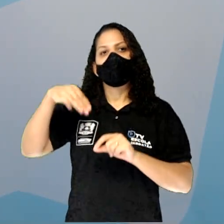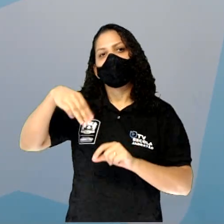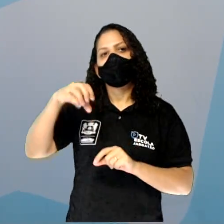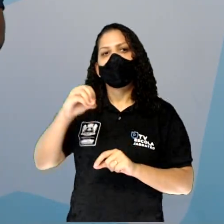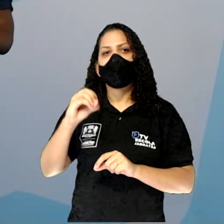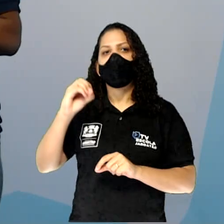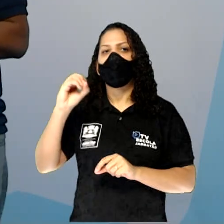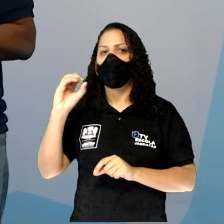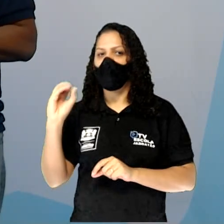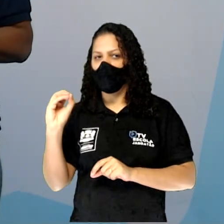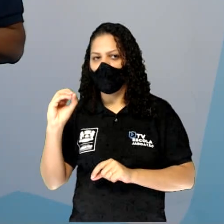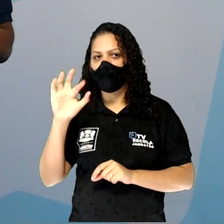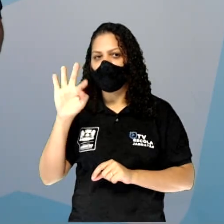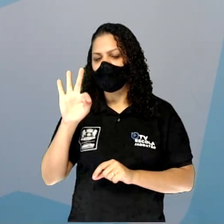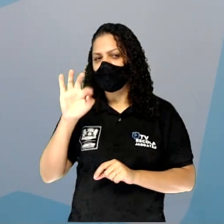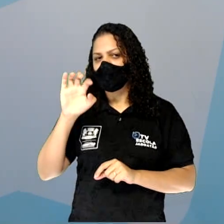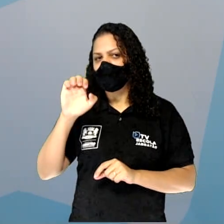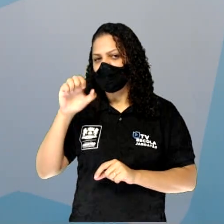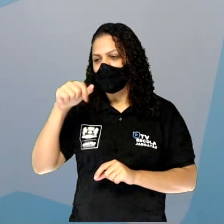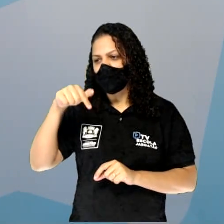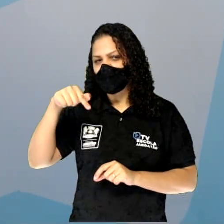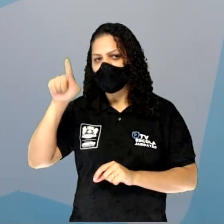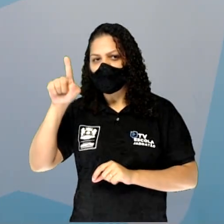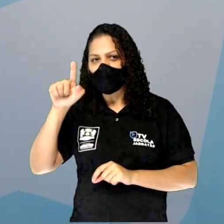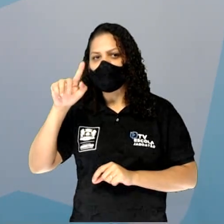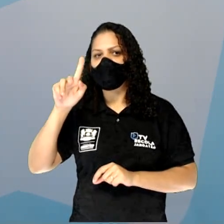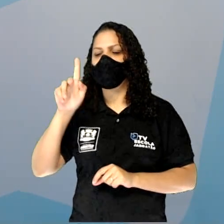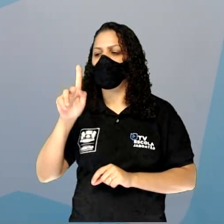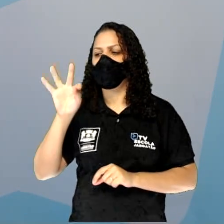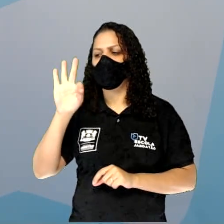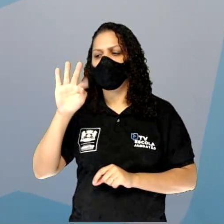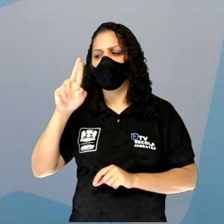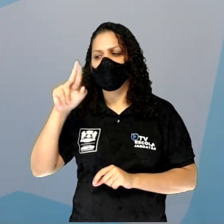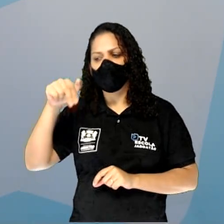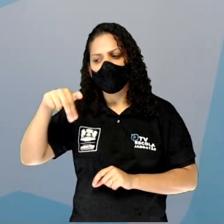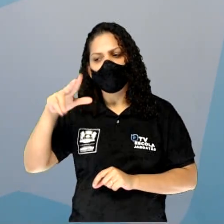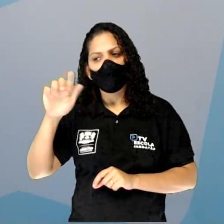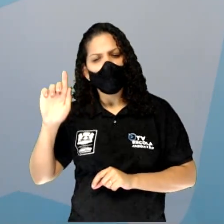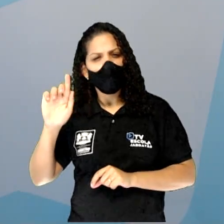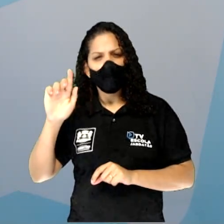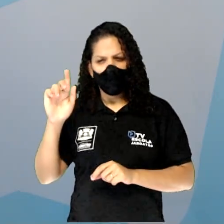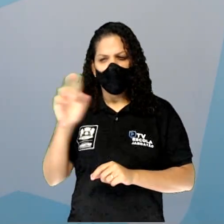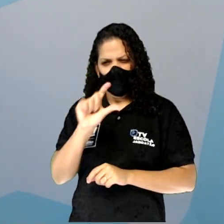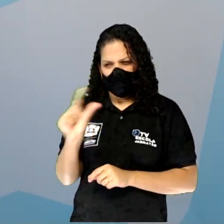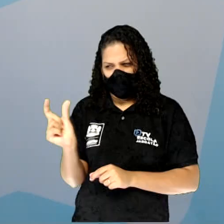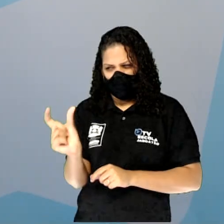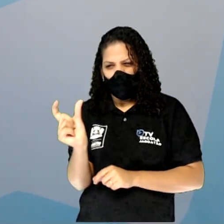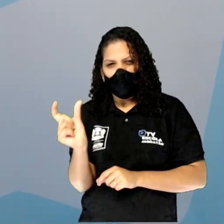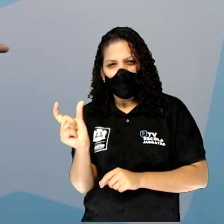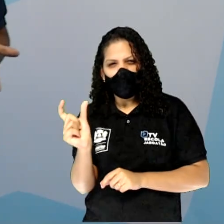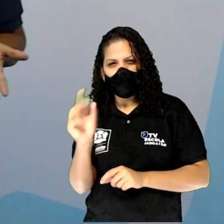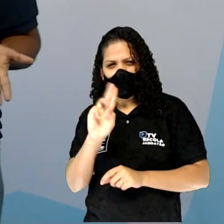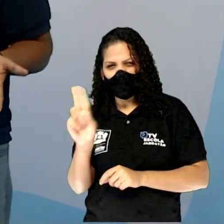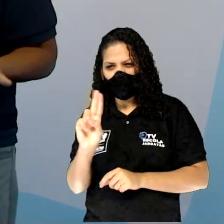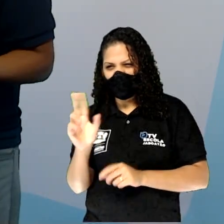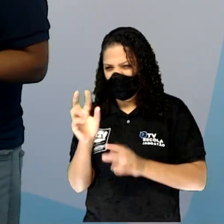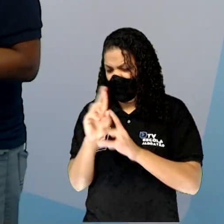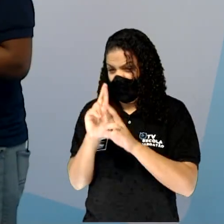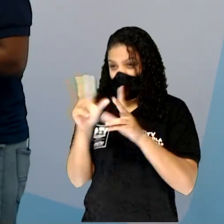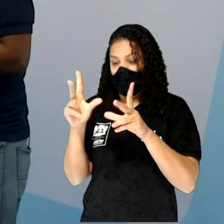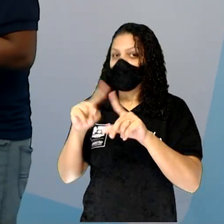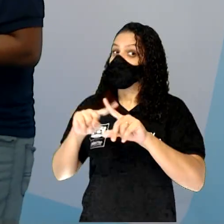pouco diferente, mas muito importante para a história da China. Você está vendo aí a imagem dele.